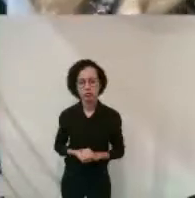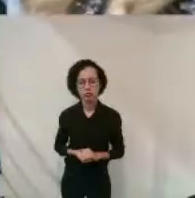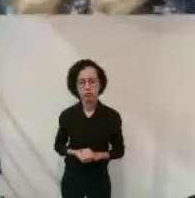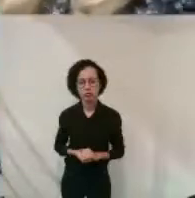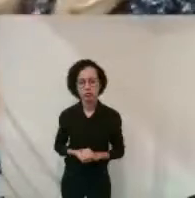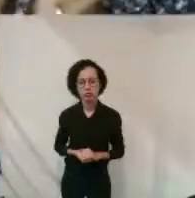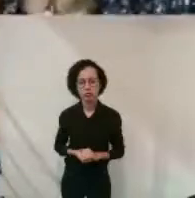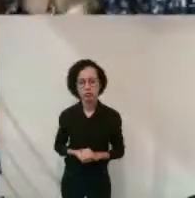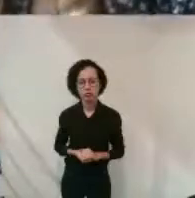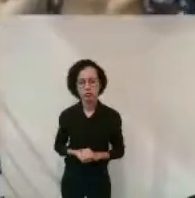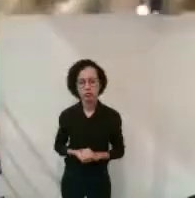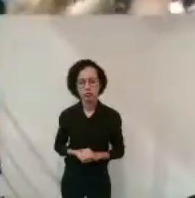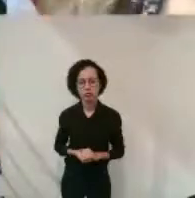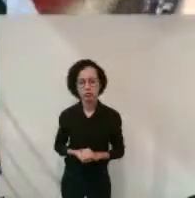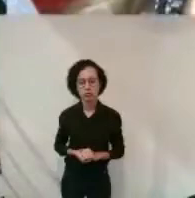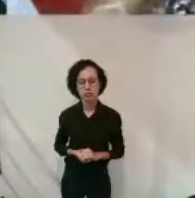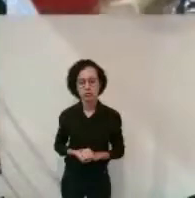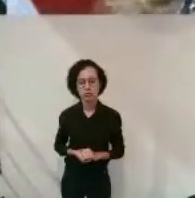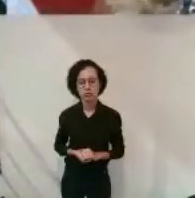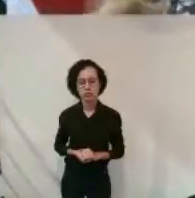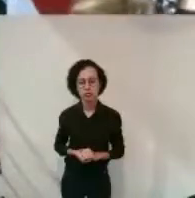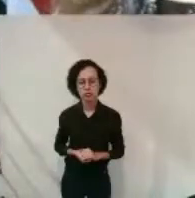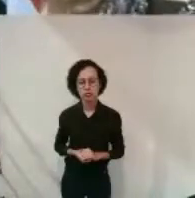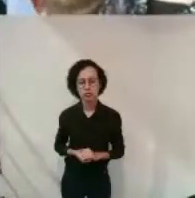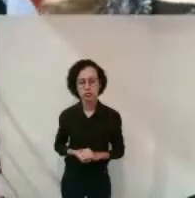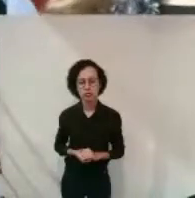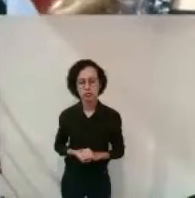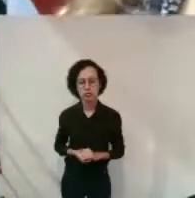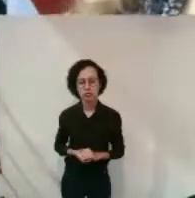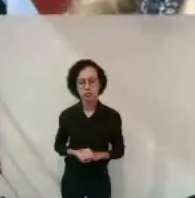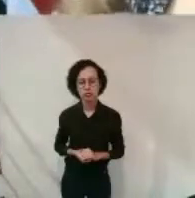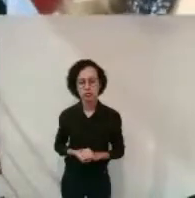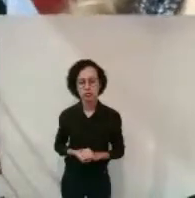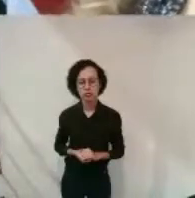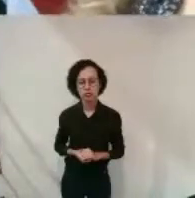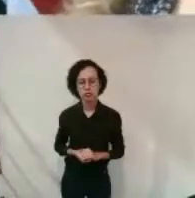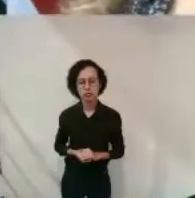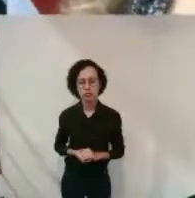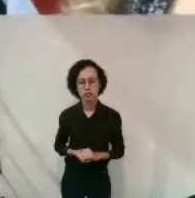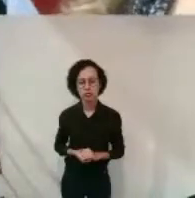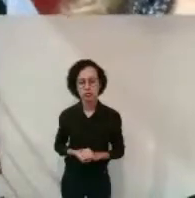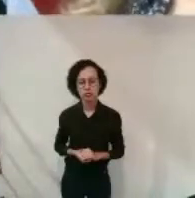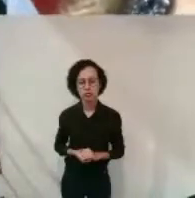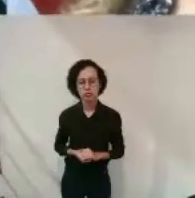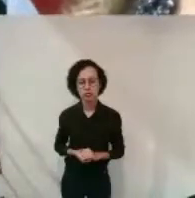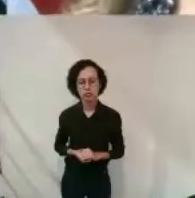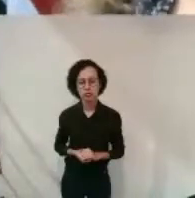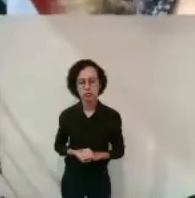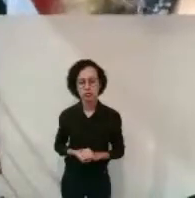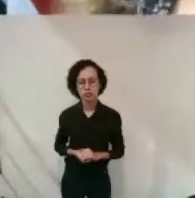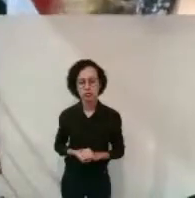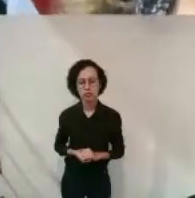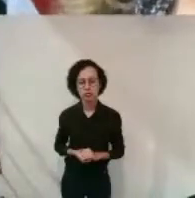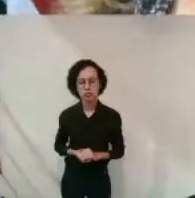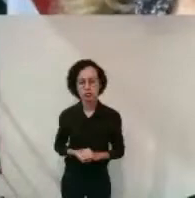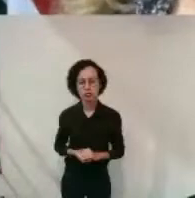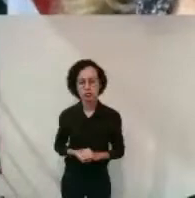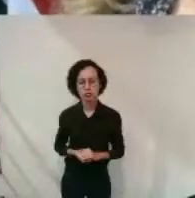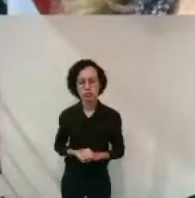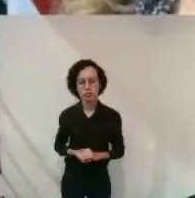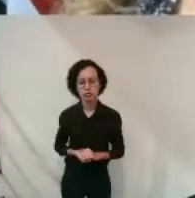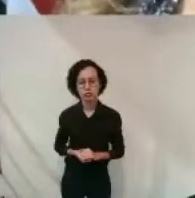Política Nacional de Resíduos Sólidos, ela traz aquela relação da não geração, redução, reutilização,